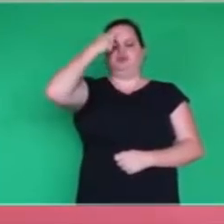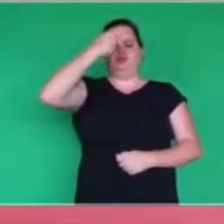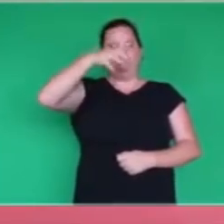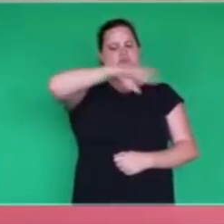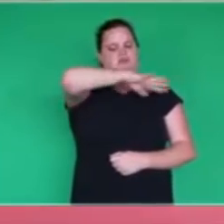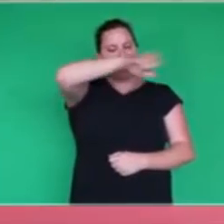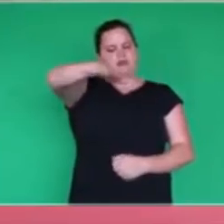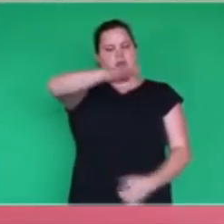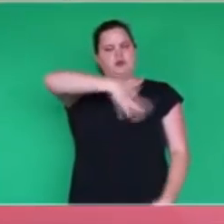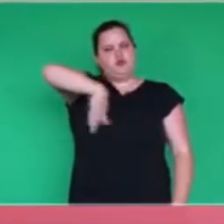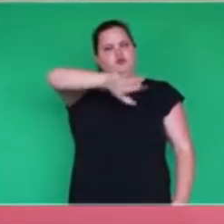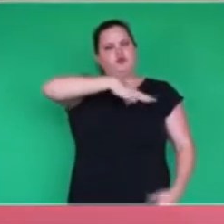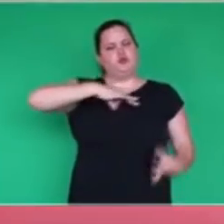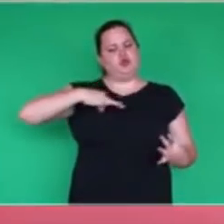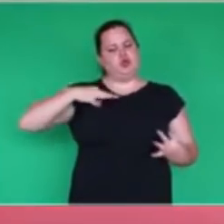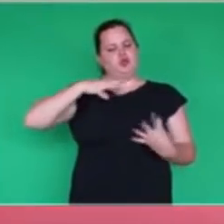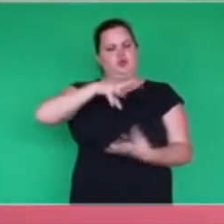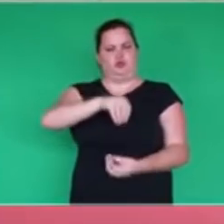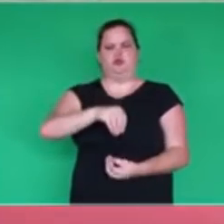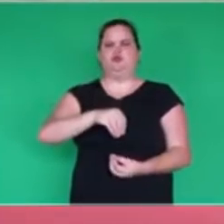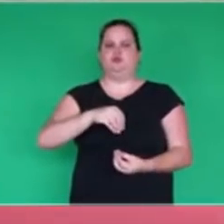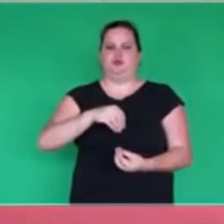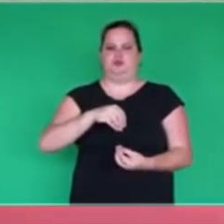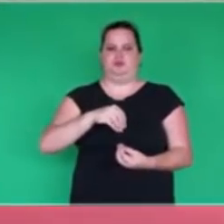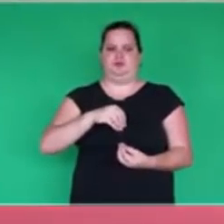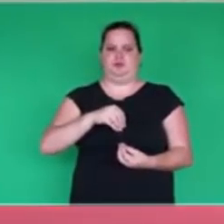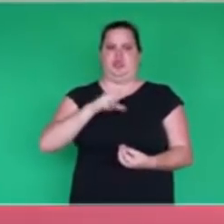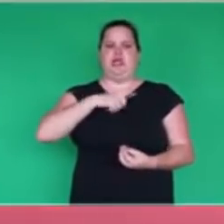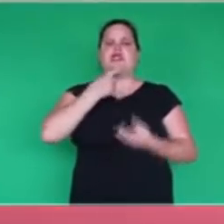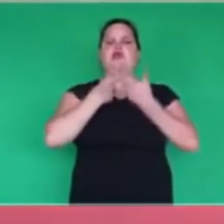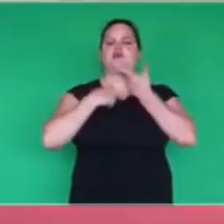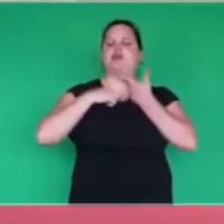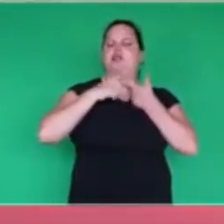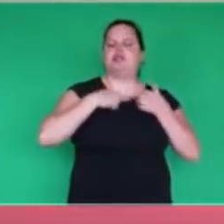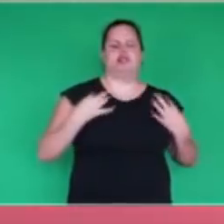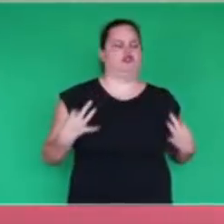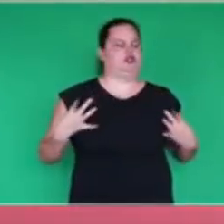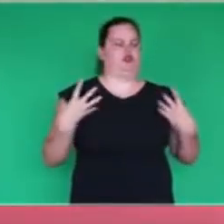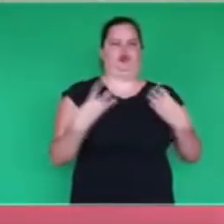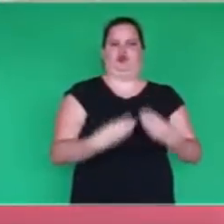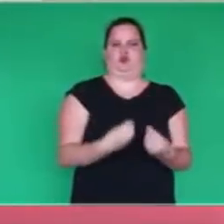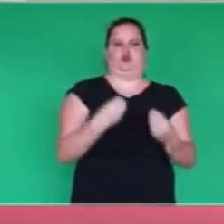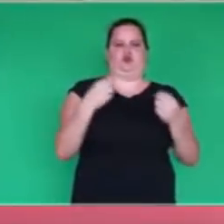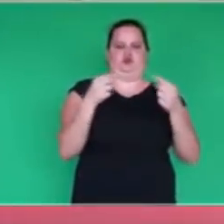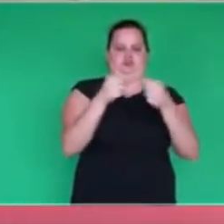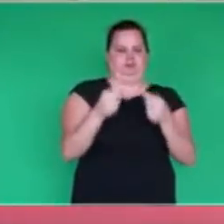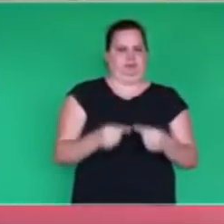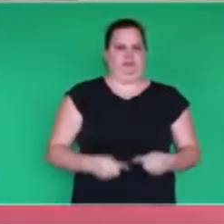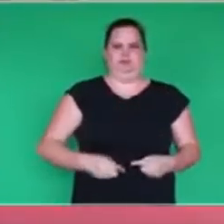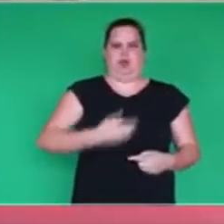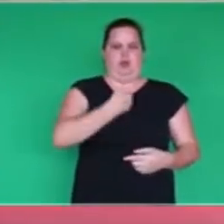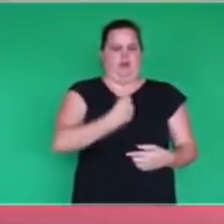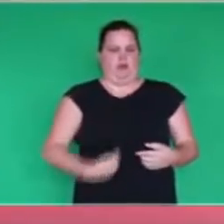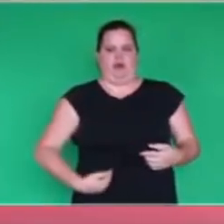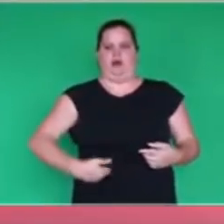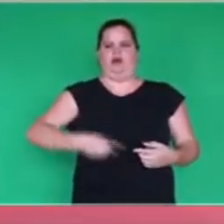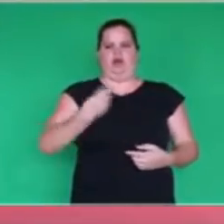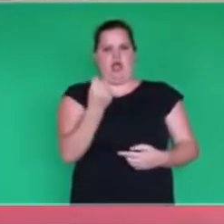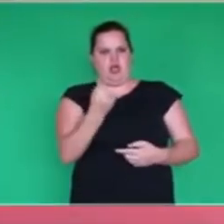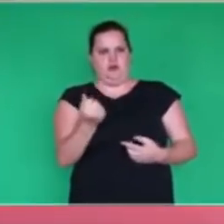Já existe esse desejo em todas as escalas, esferas sociais, econômicas e políticas,